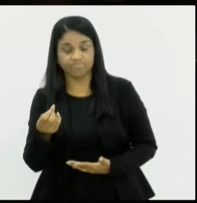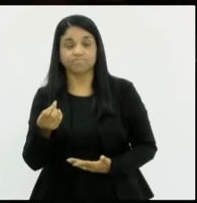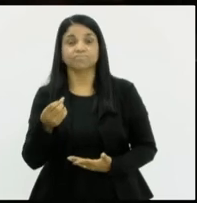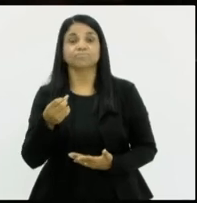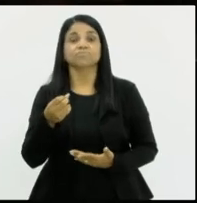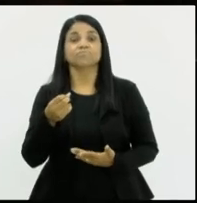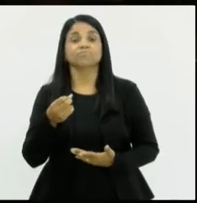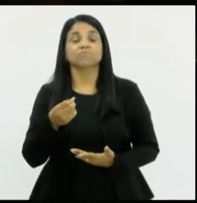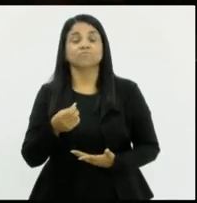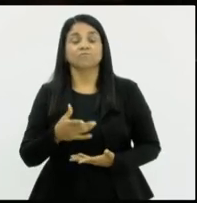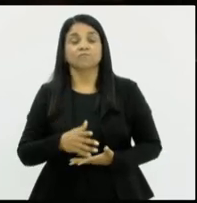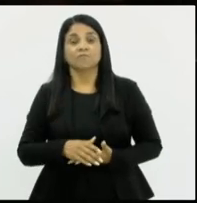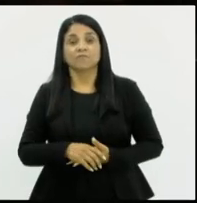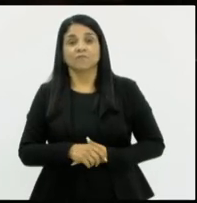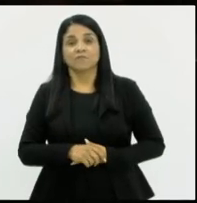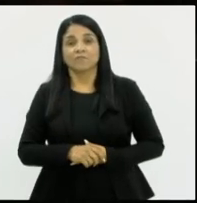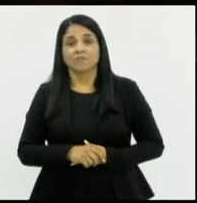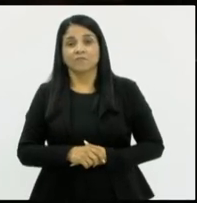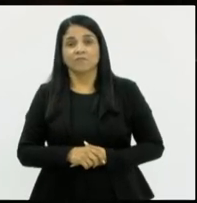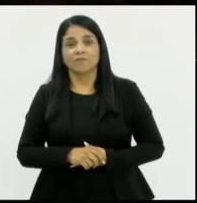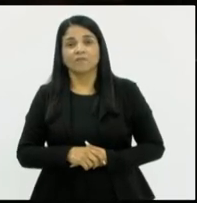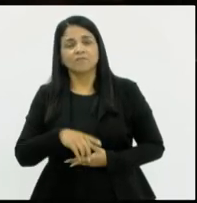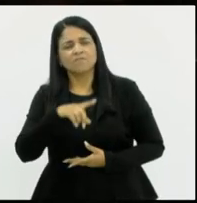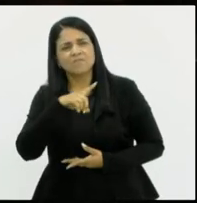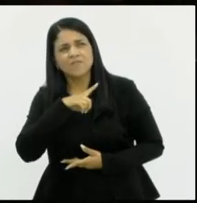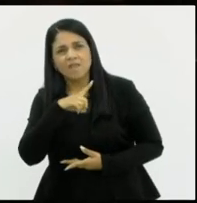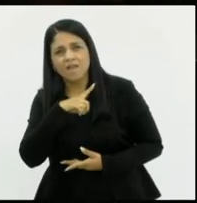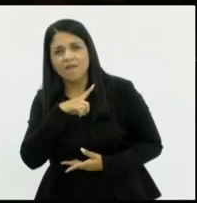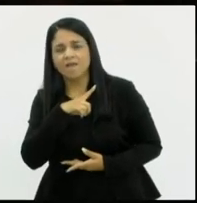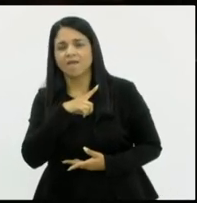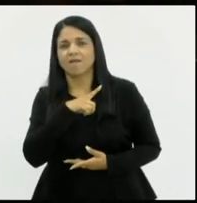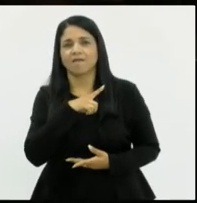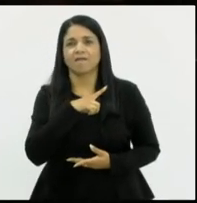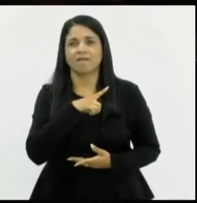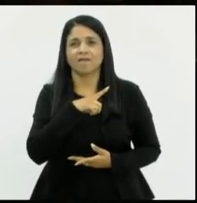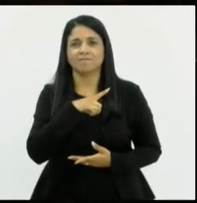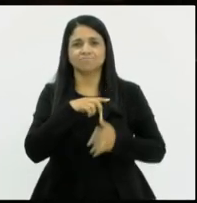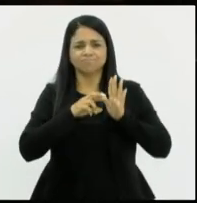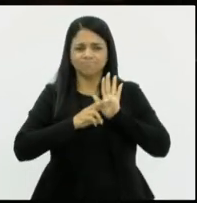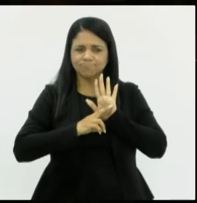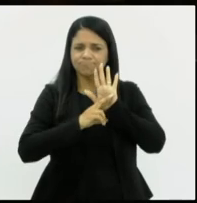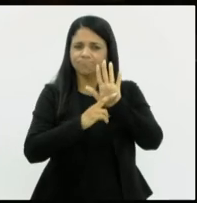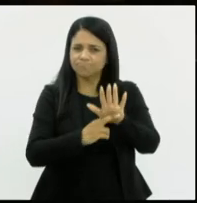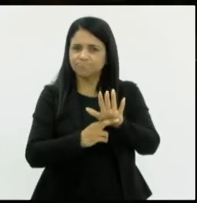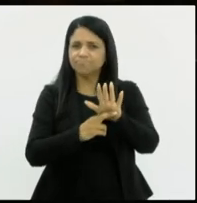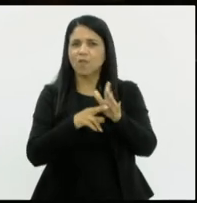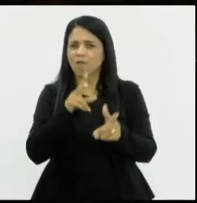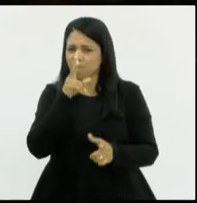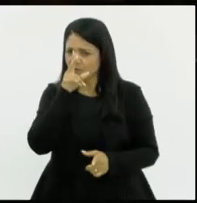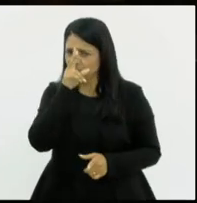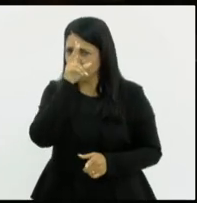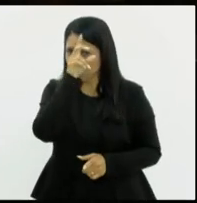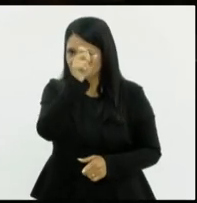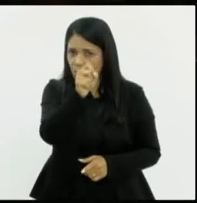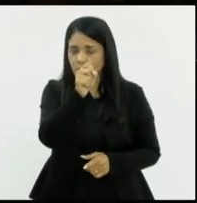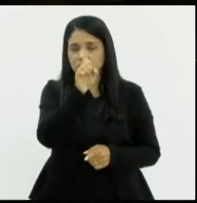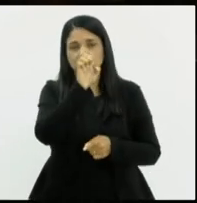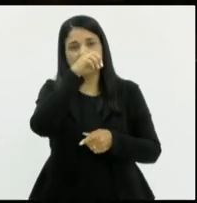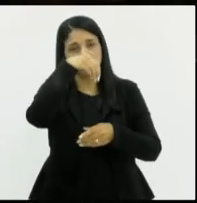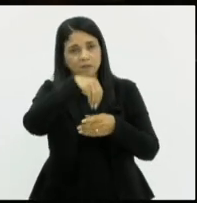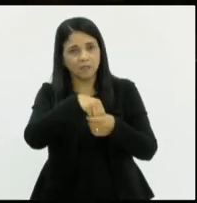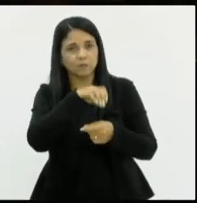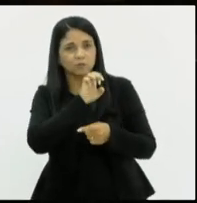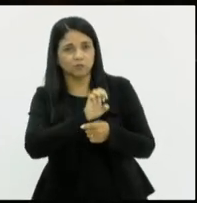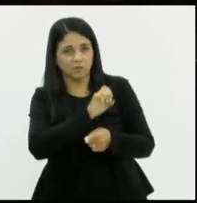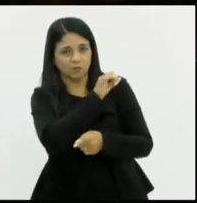mas que tem uma representatividade, uma força muito grande dentro do Estado de Janeiro. E